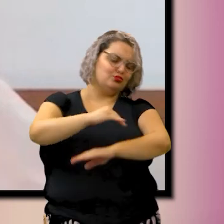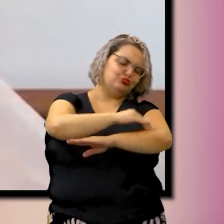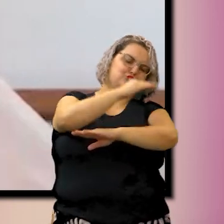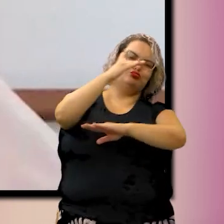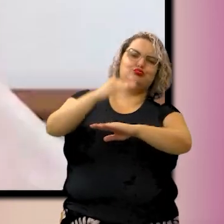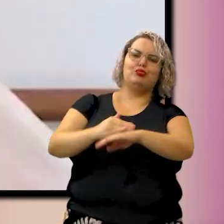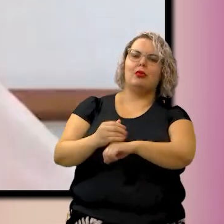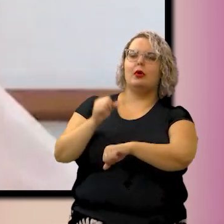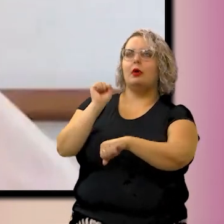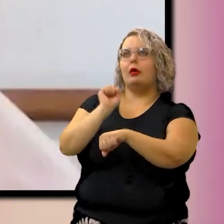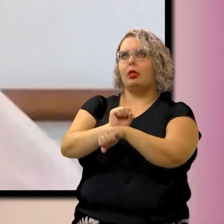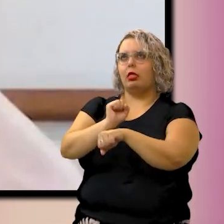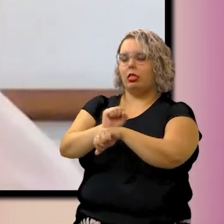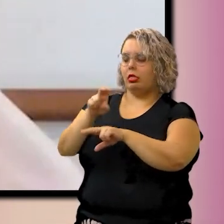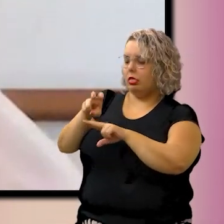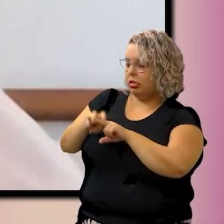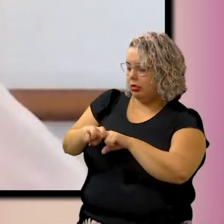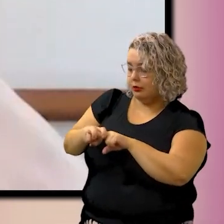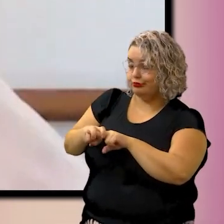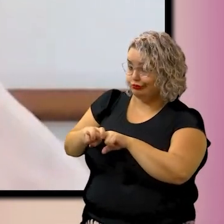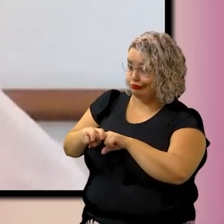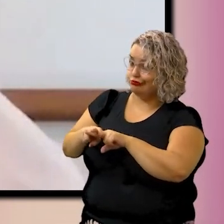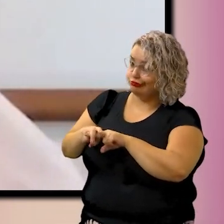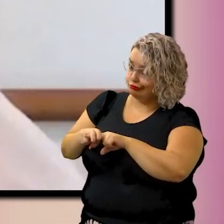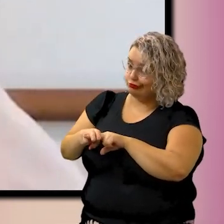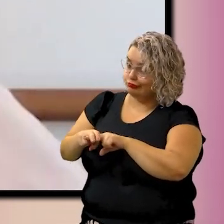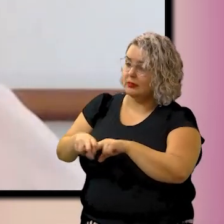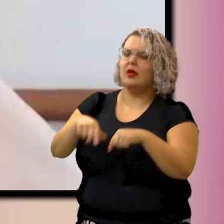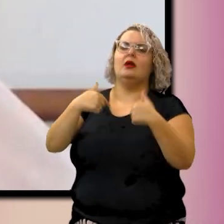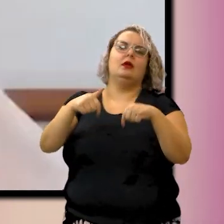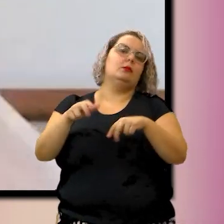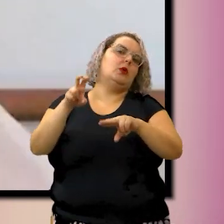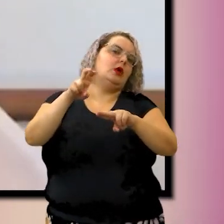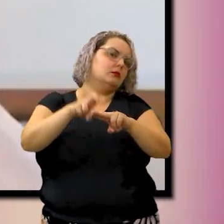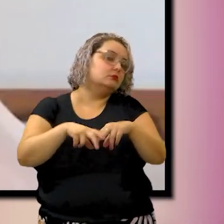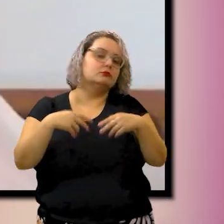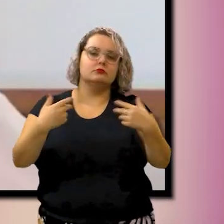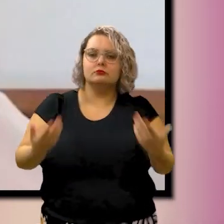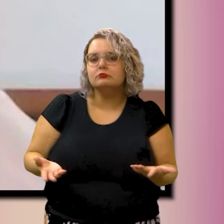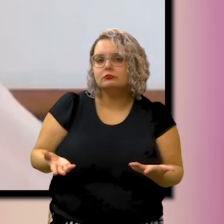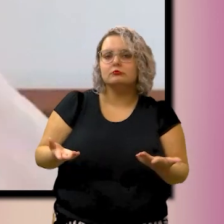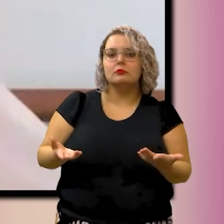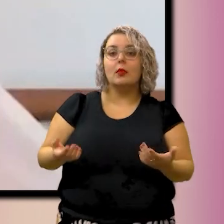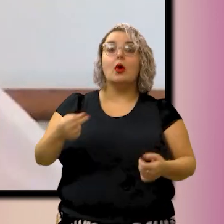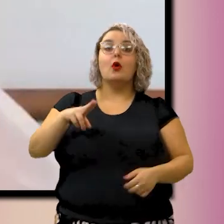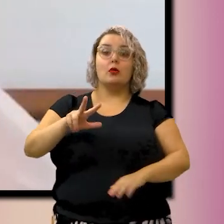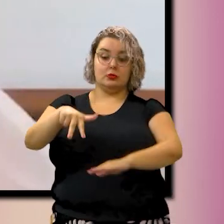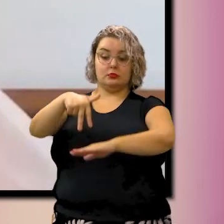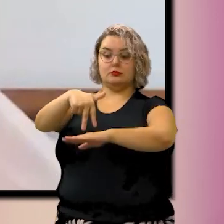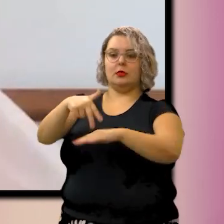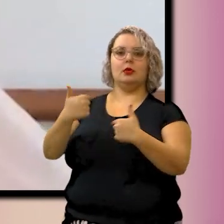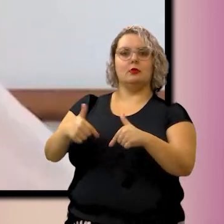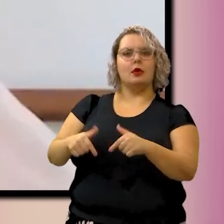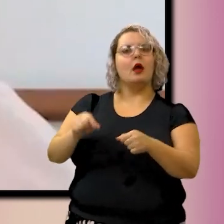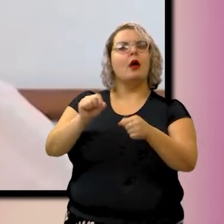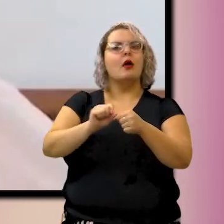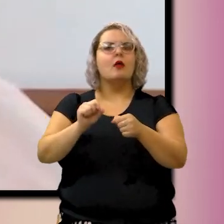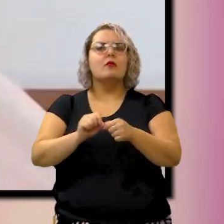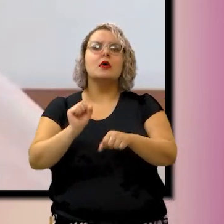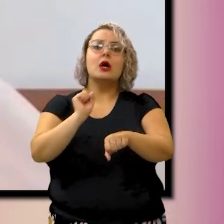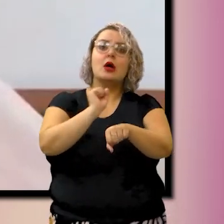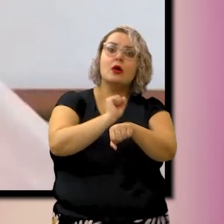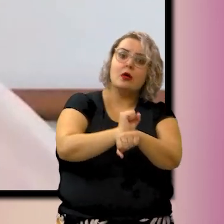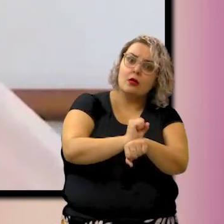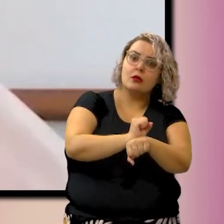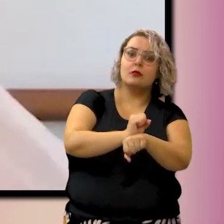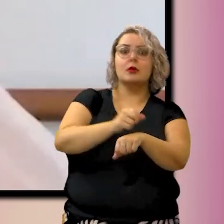longos períodos parado com a perna para baixo. Então, se você precisar trabalhar sentado, enfim, ou mesmo trabalhar em pé, faça